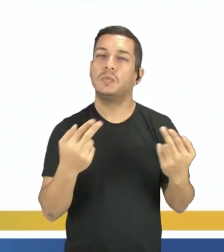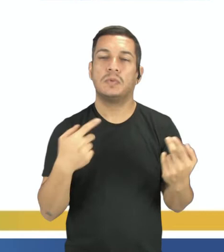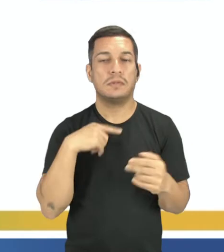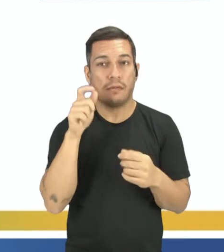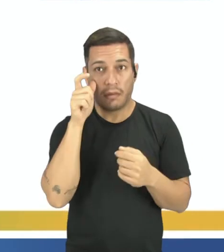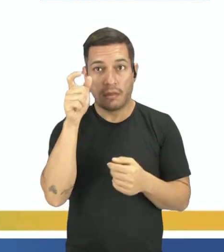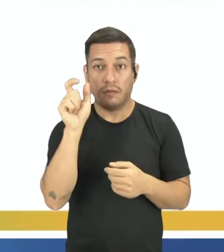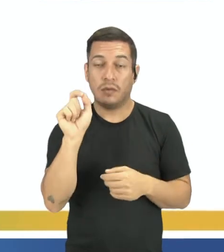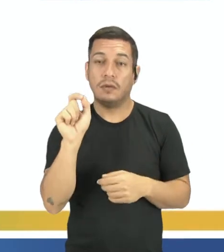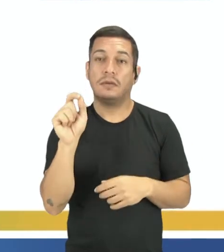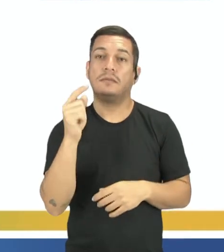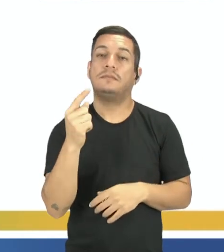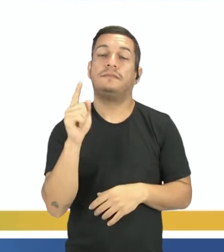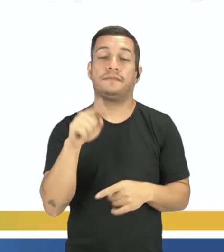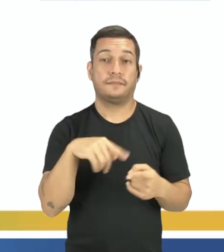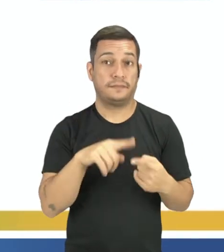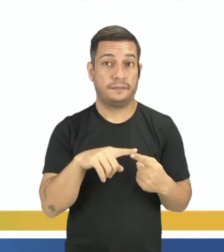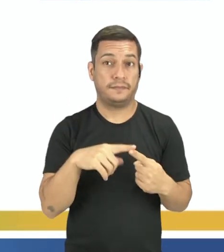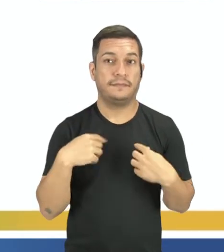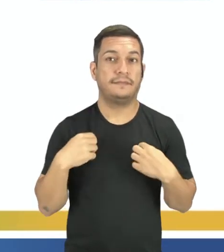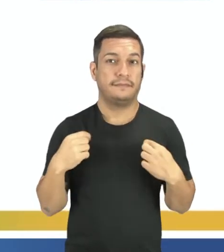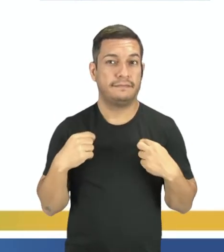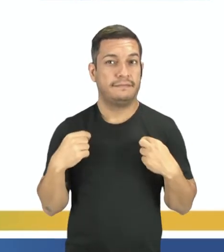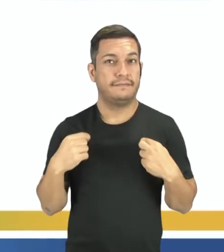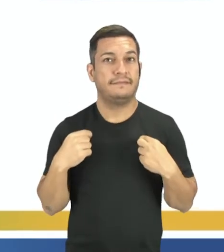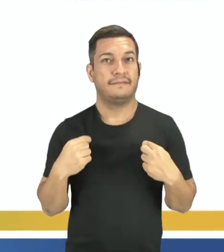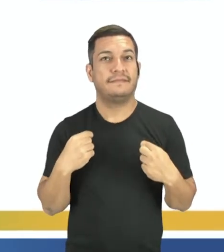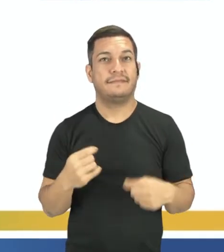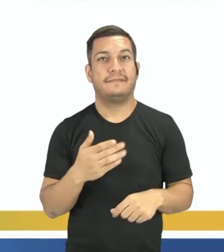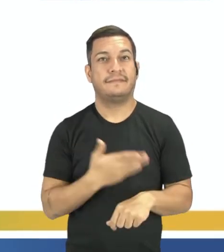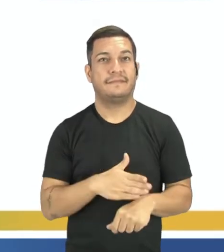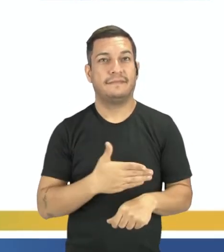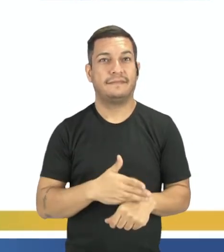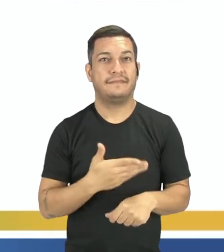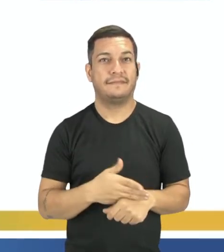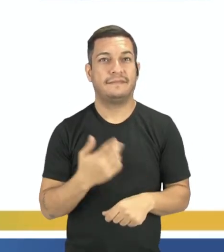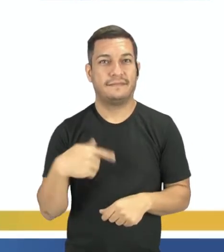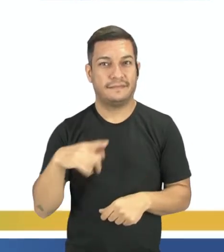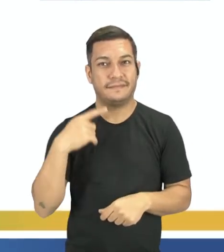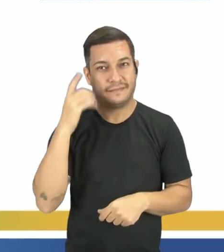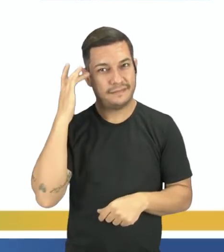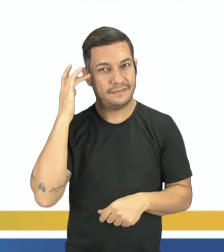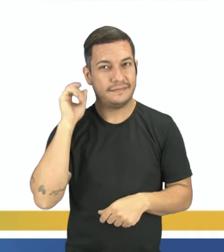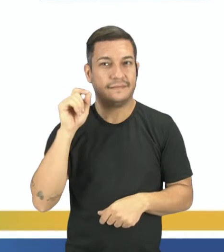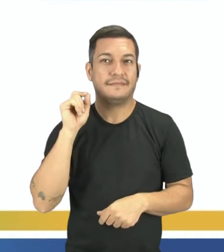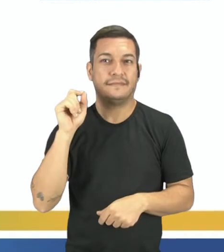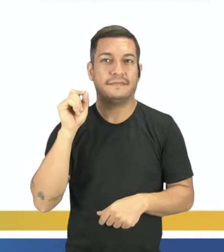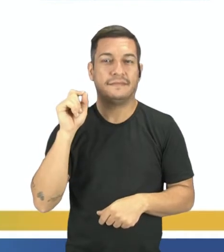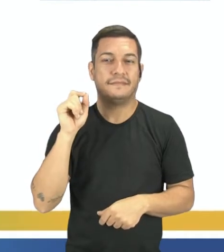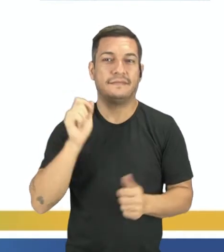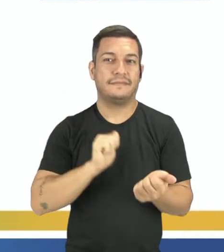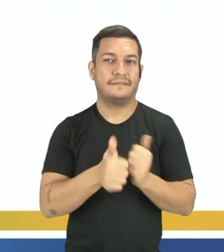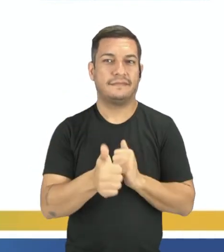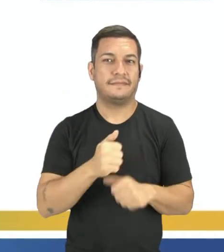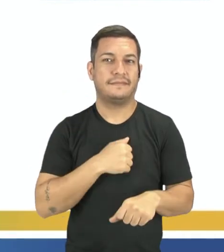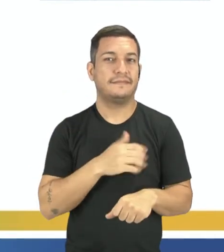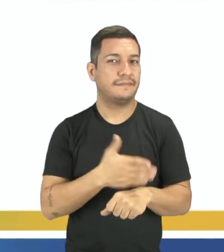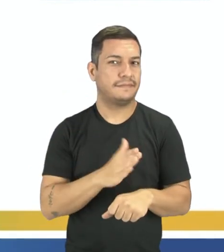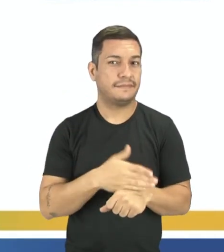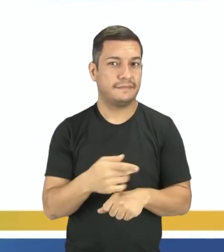muita atenção. Uma delas é a vestimenta dos praticantes. Você acha que esse esporte está sendo